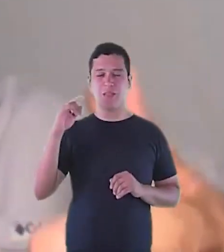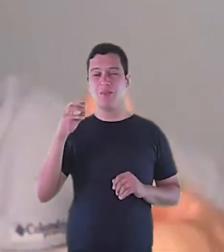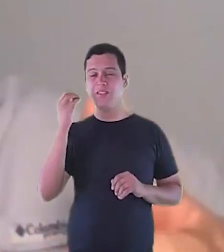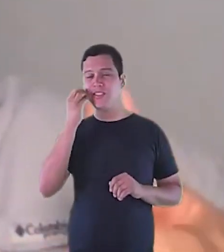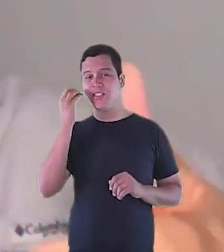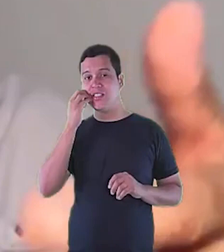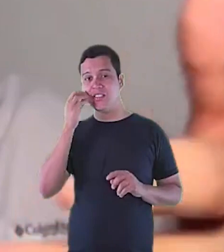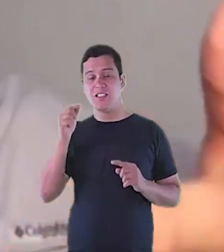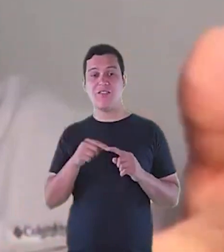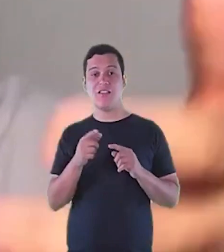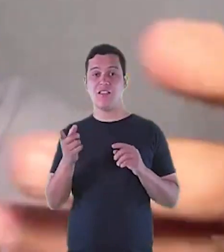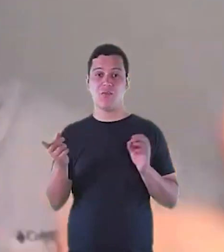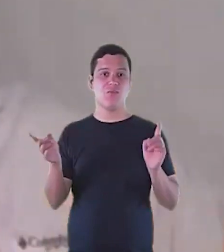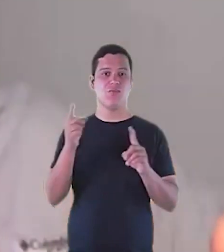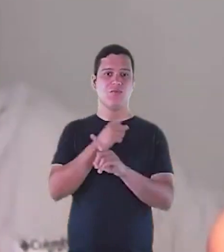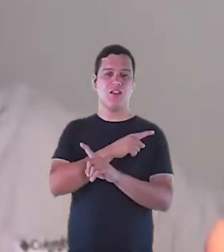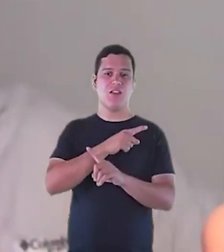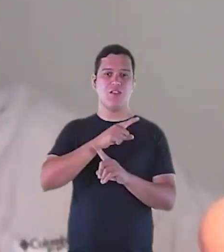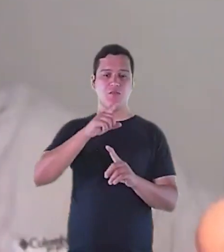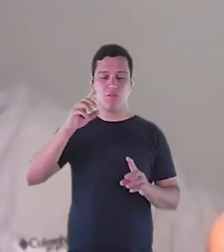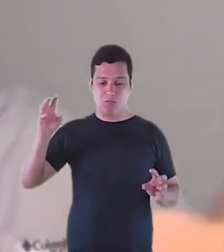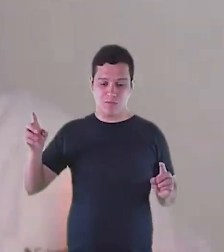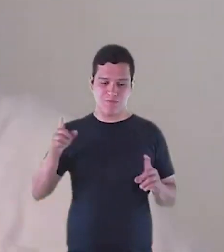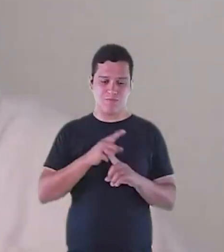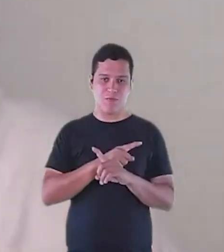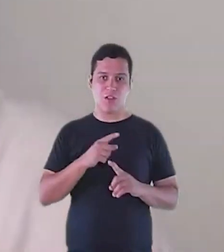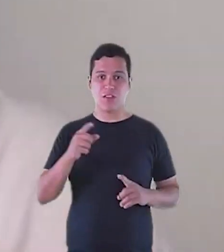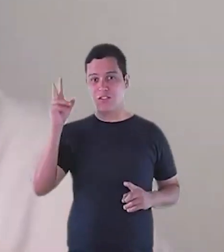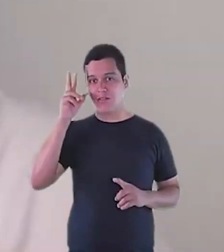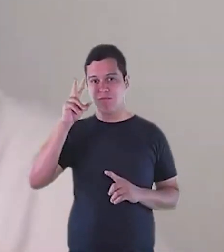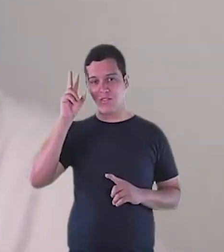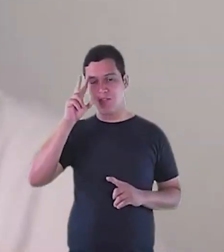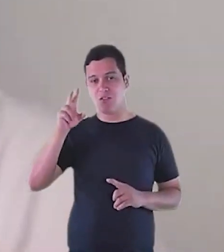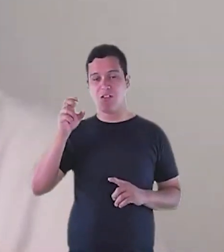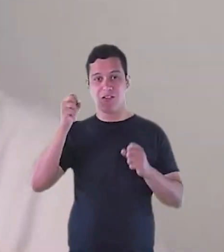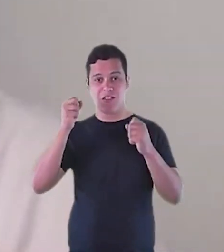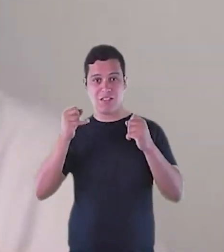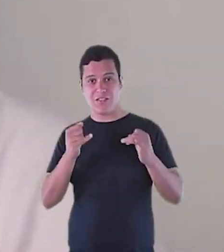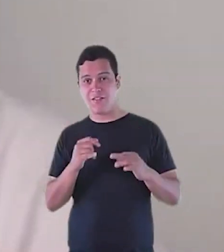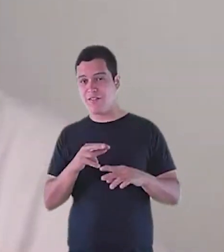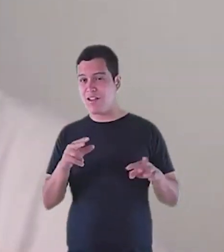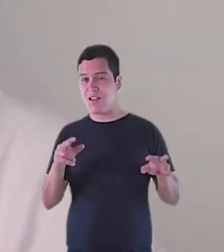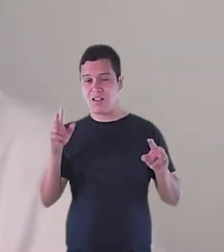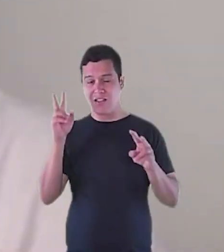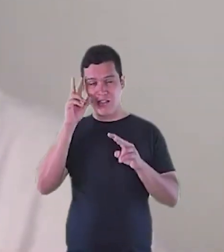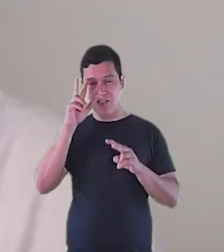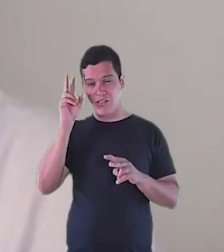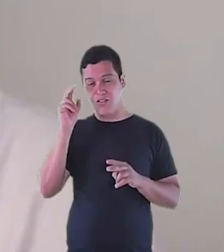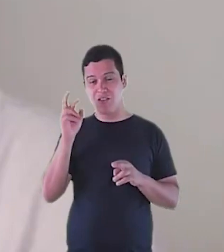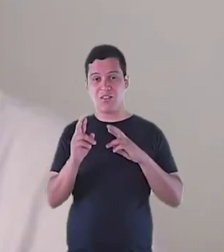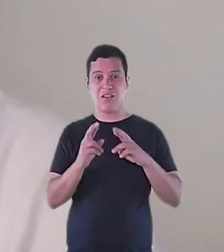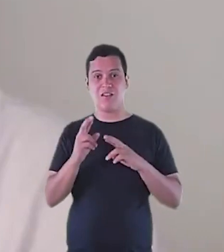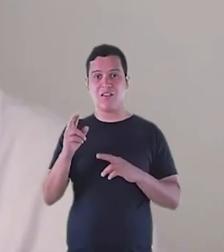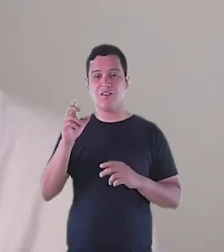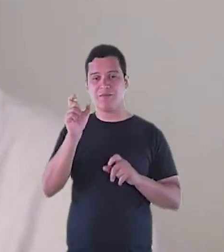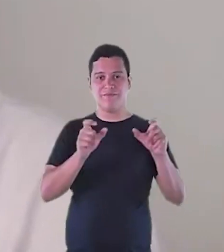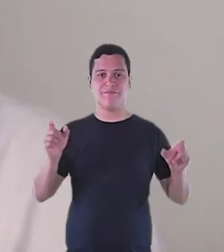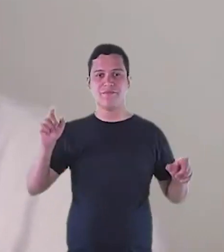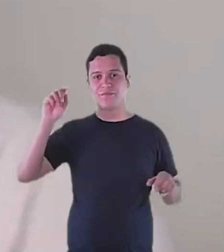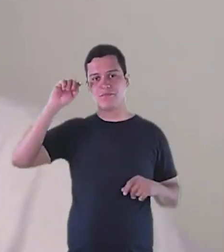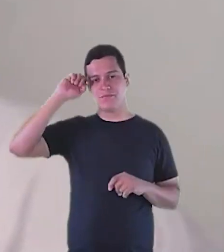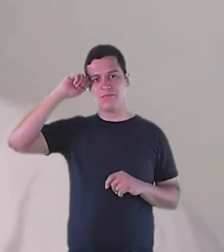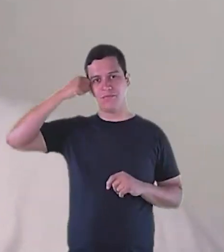recuperar um ângulo fundamental da história brasileira que estava na sombra, estava no escuro, estava sendo apagado, né, de